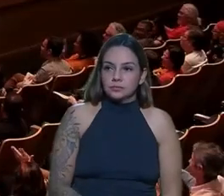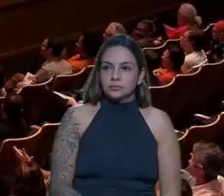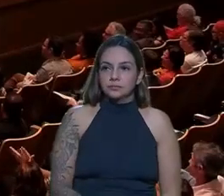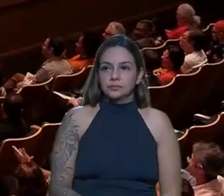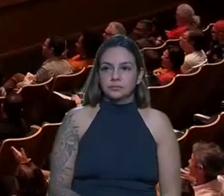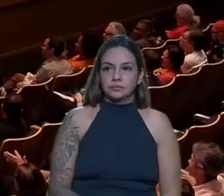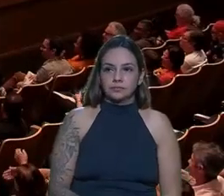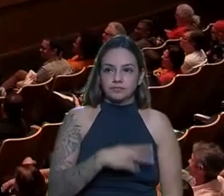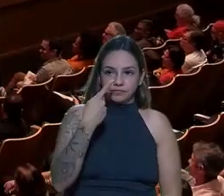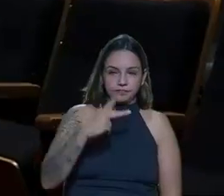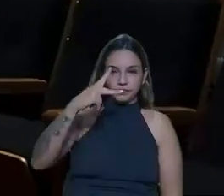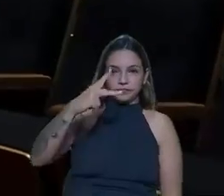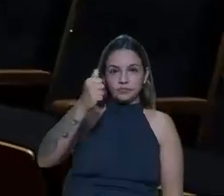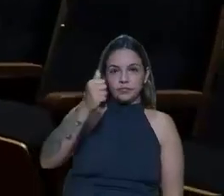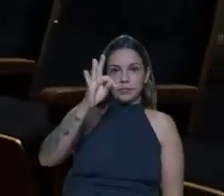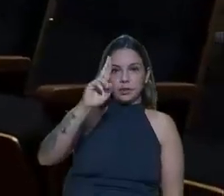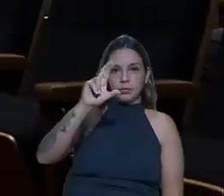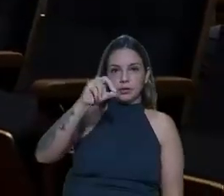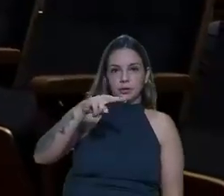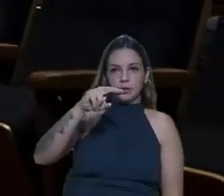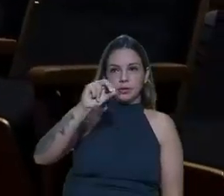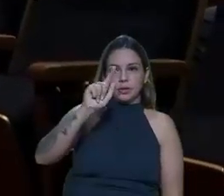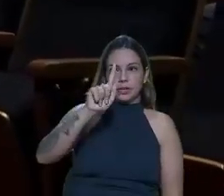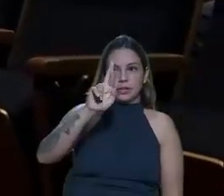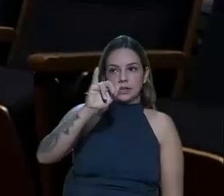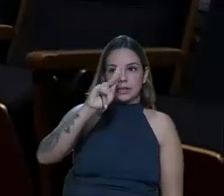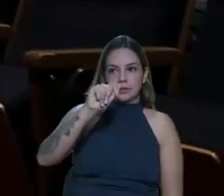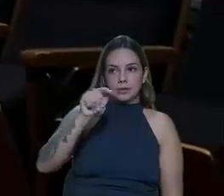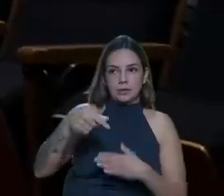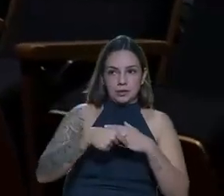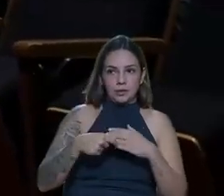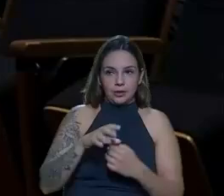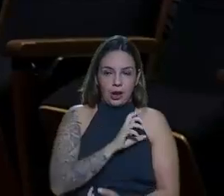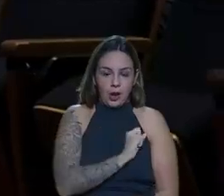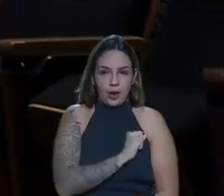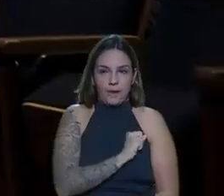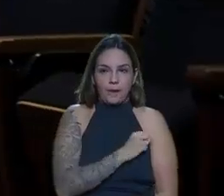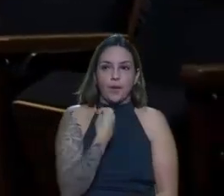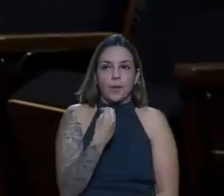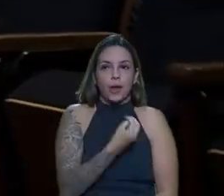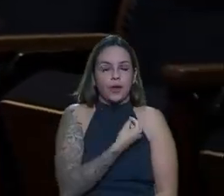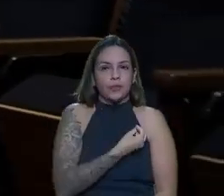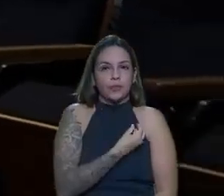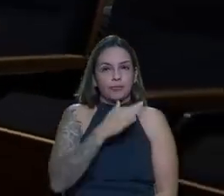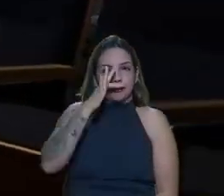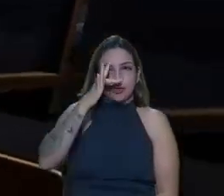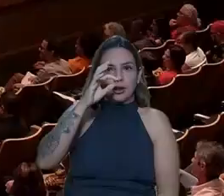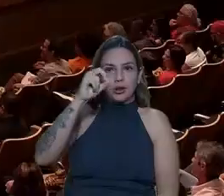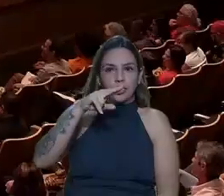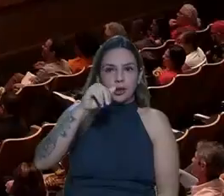O patrono dessa edição é Agripa Vasconcelos, autor de romances como A Vida em Flor de Dona